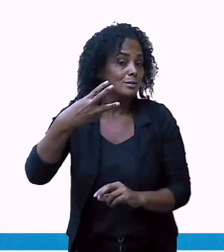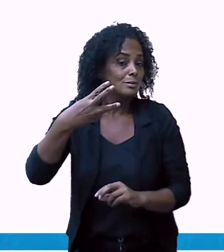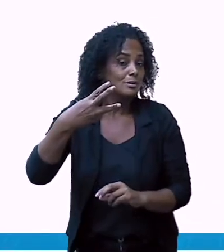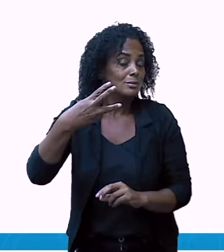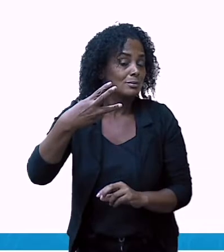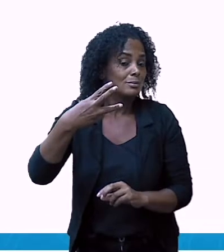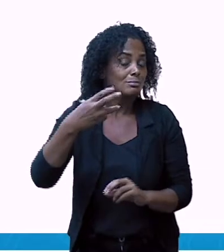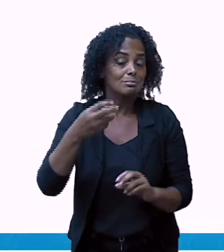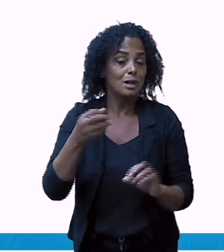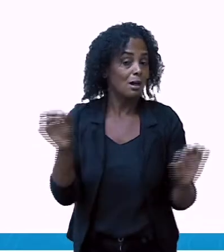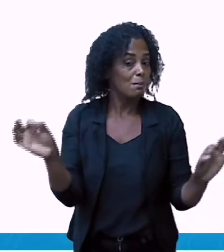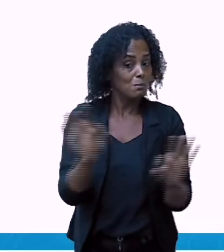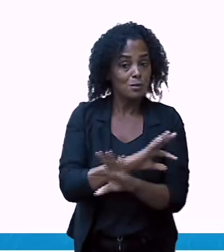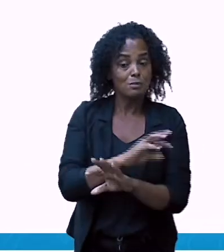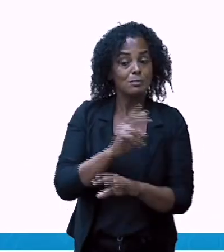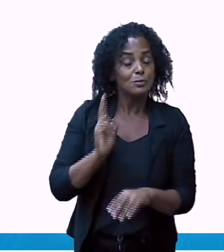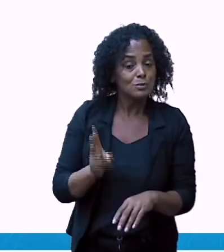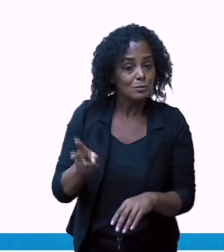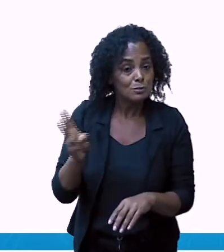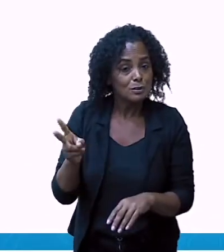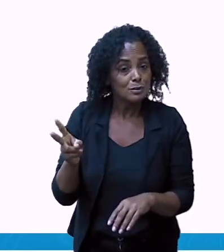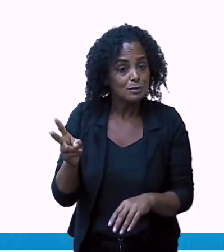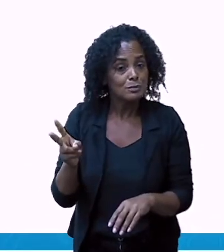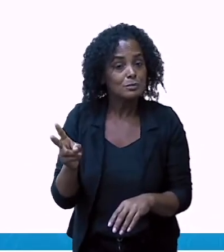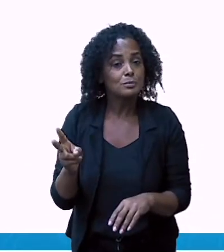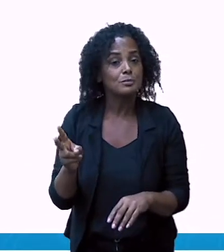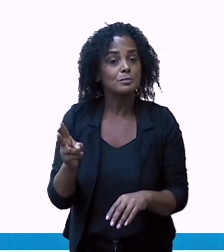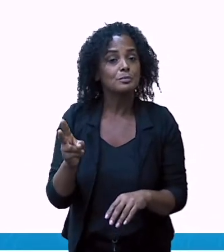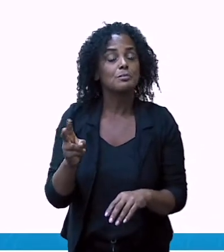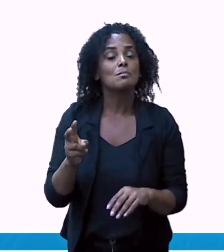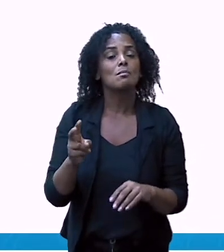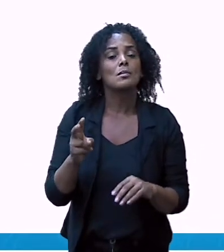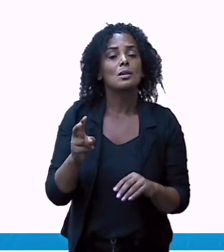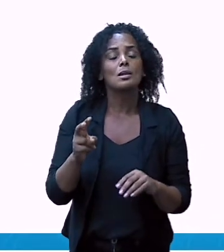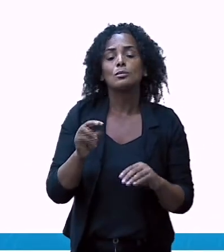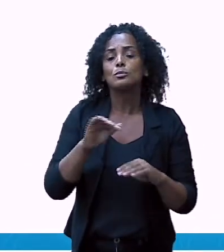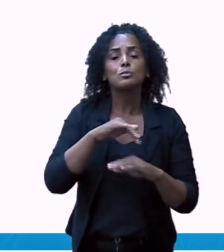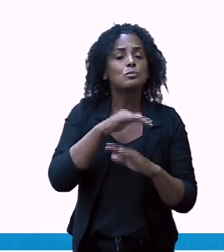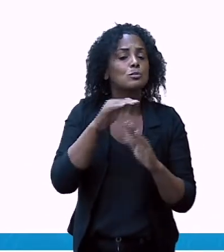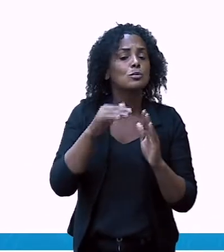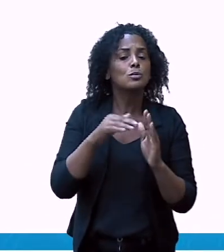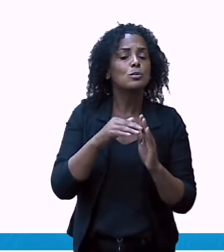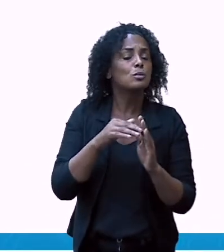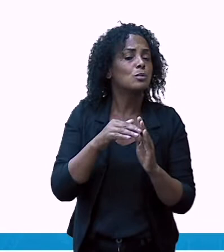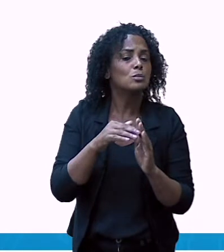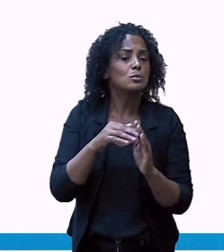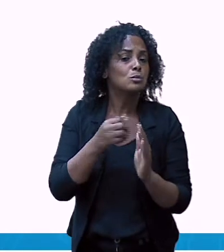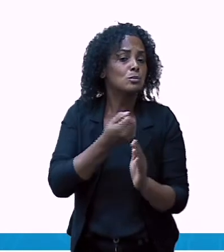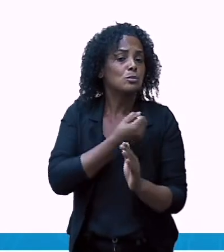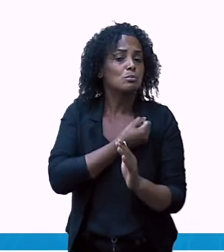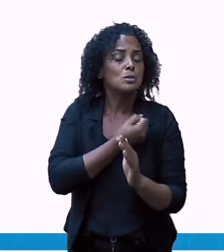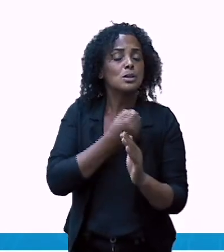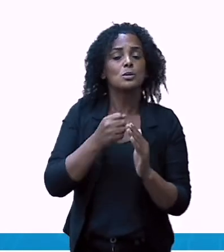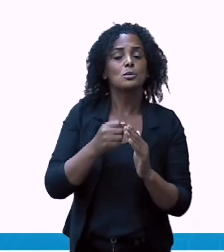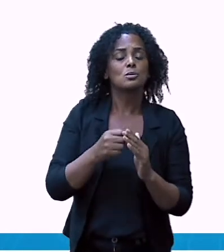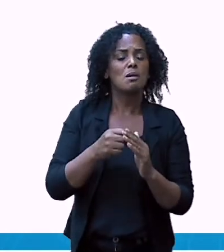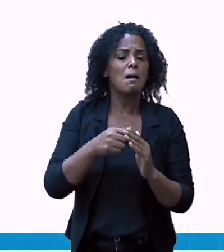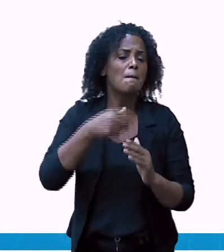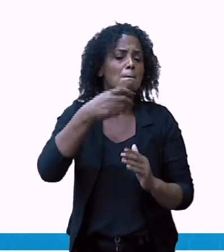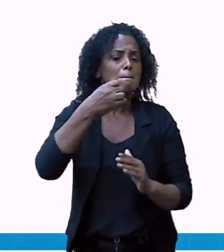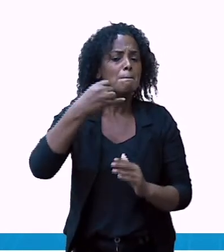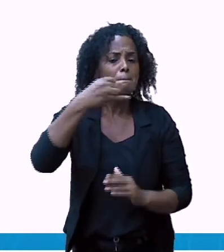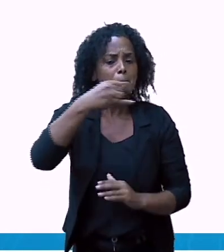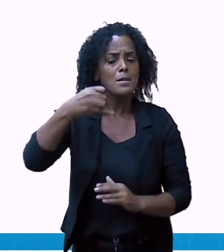não terminou ainda, olha. O que eu tenho que fazer? Eu vou descer todo o restante da expressão. Menos